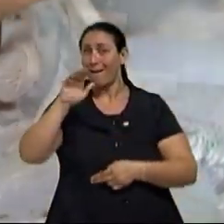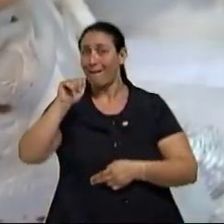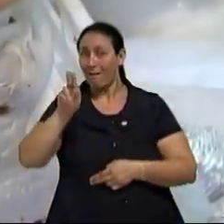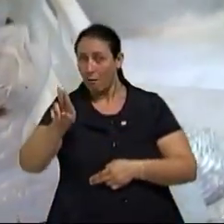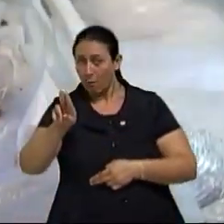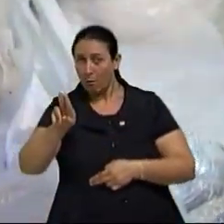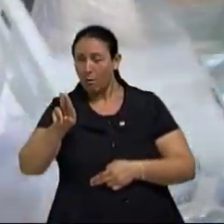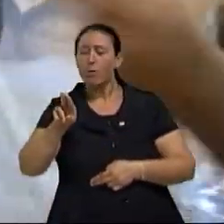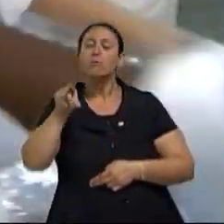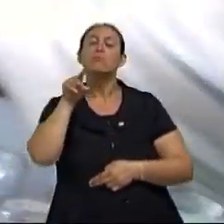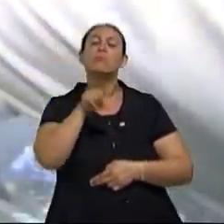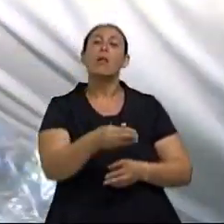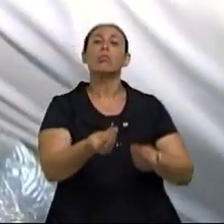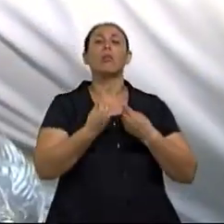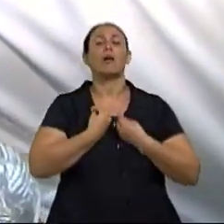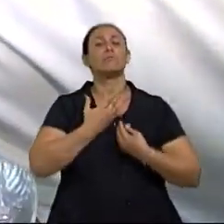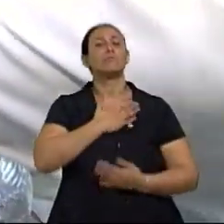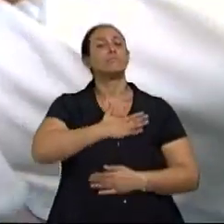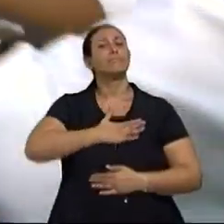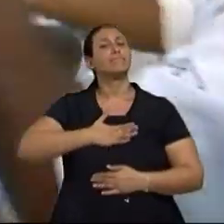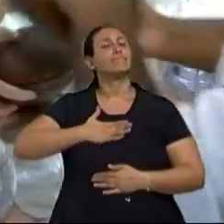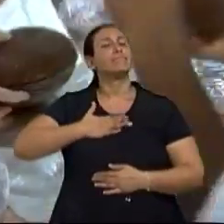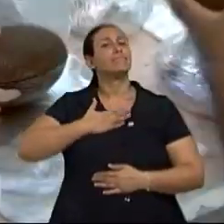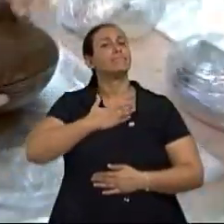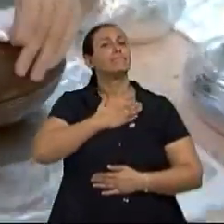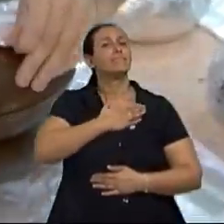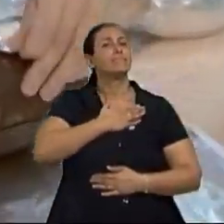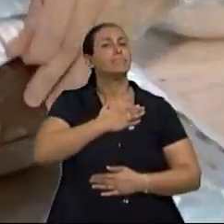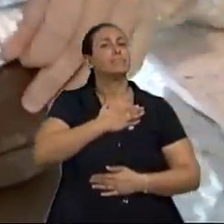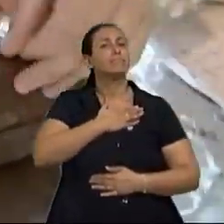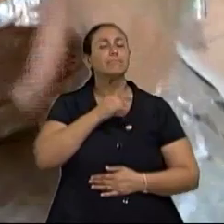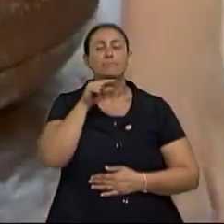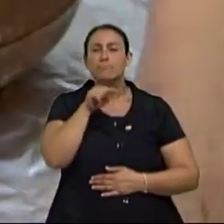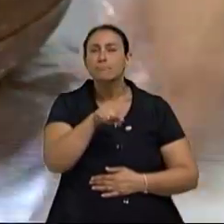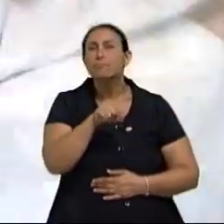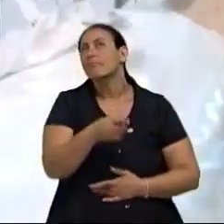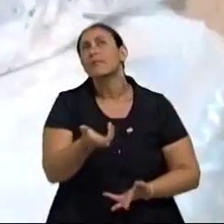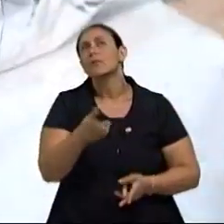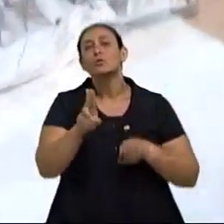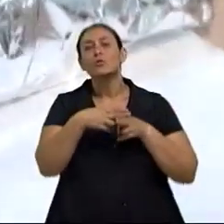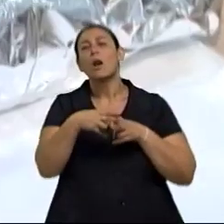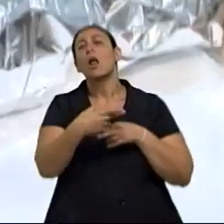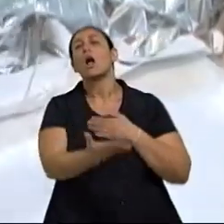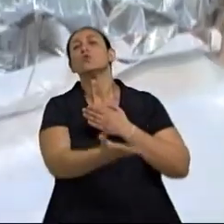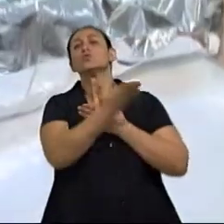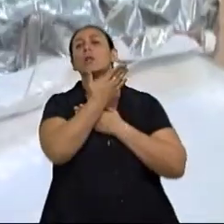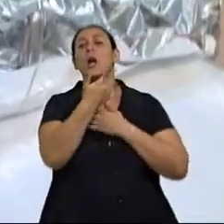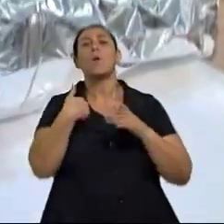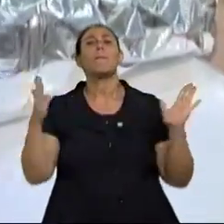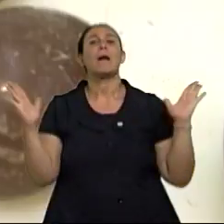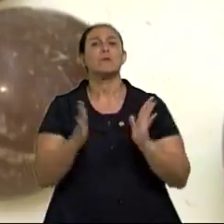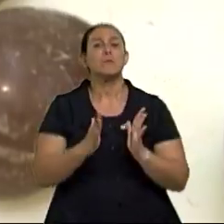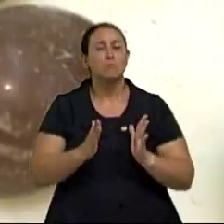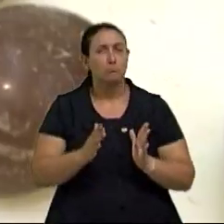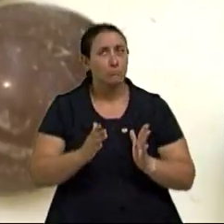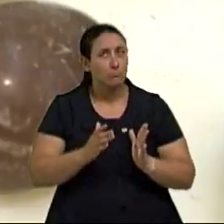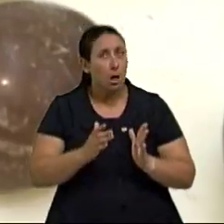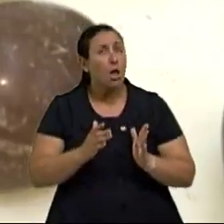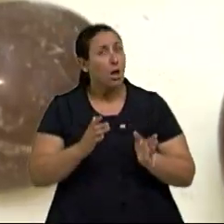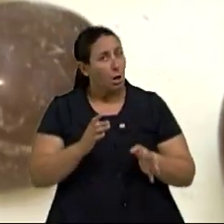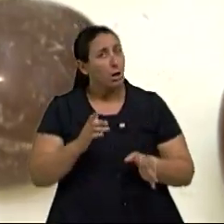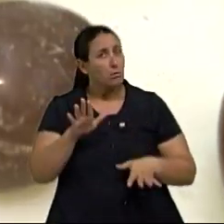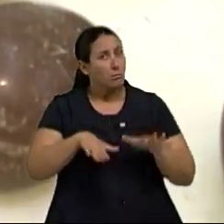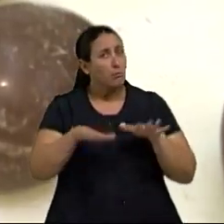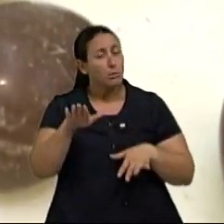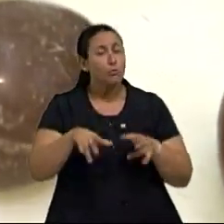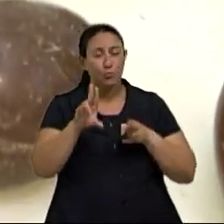te dá saciedade. Então não é assim, okay. O chocolate me ajudou a perder peso. Ele é tão